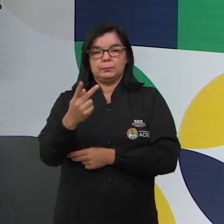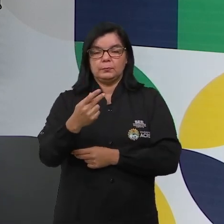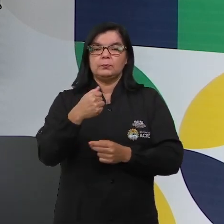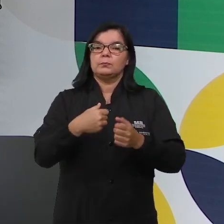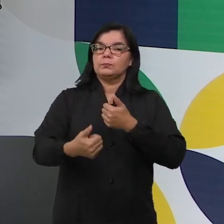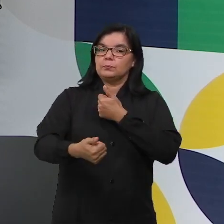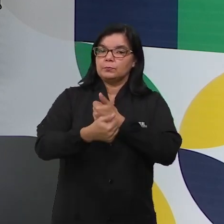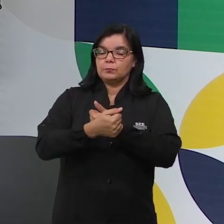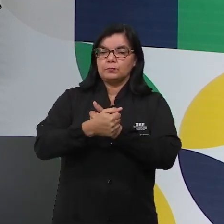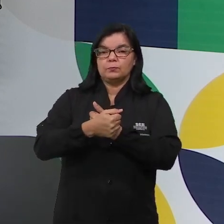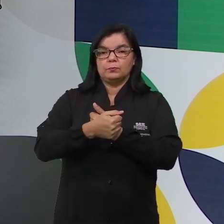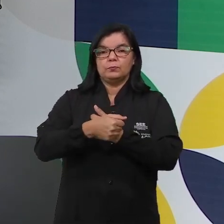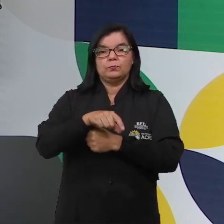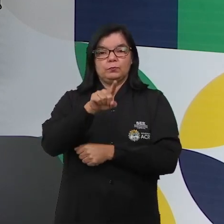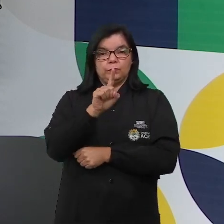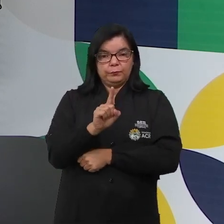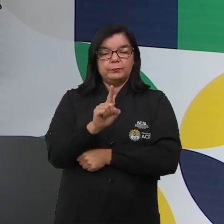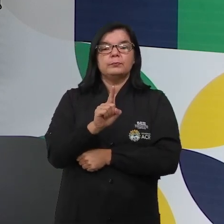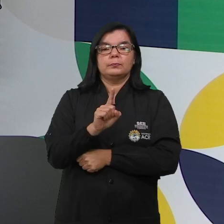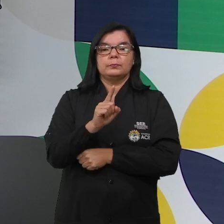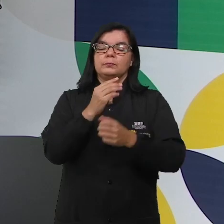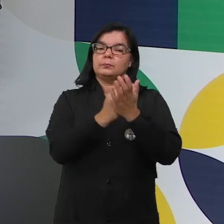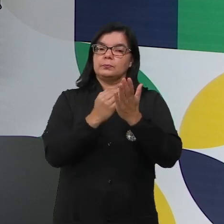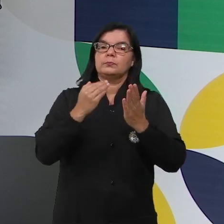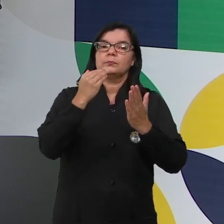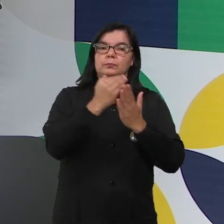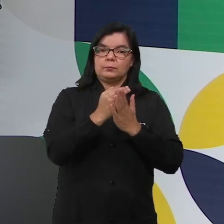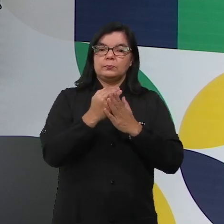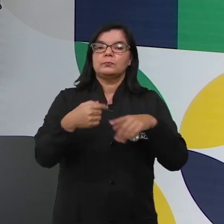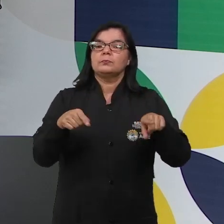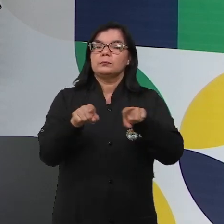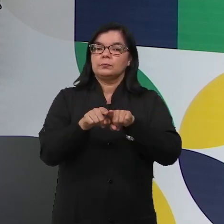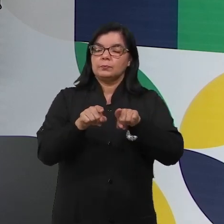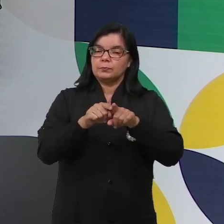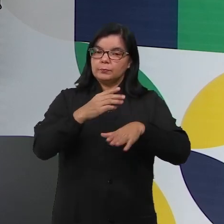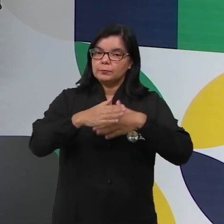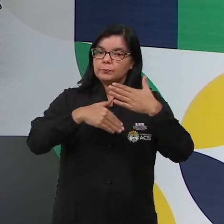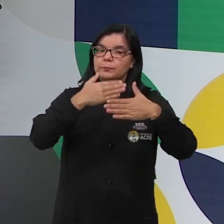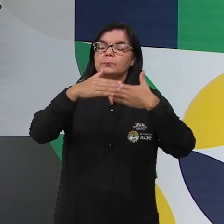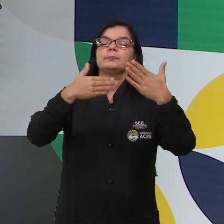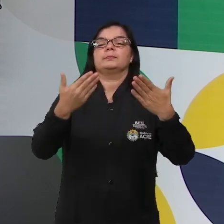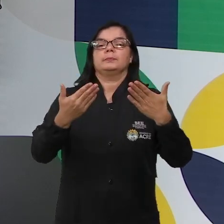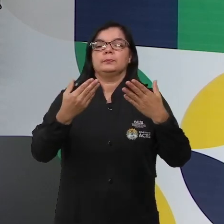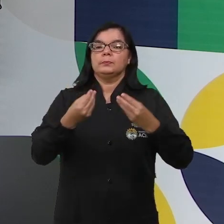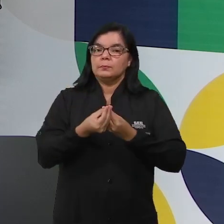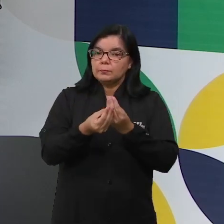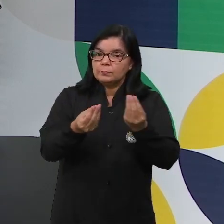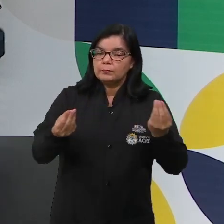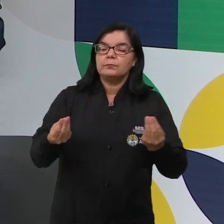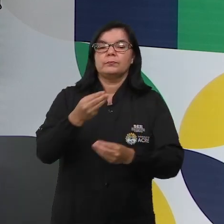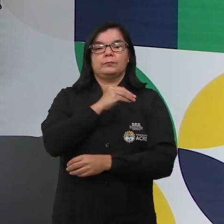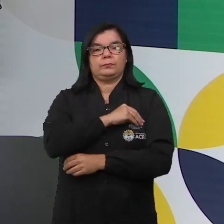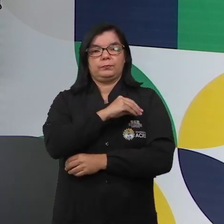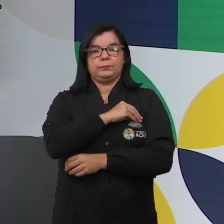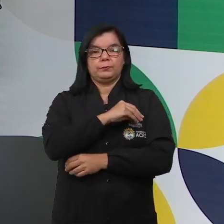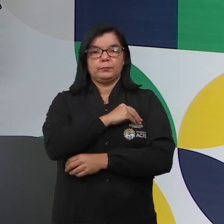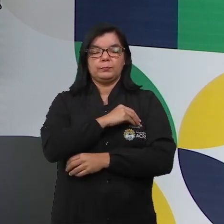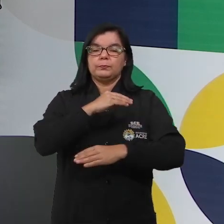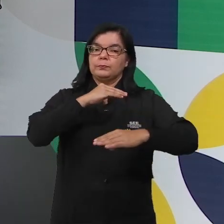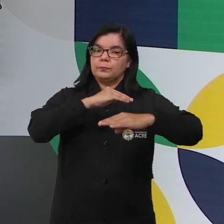Quanto mais próximo de 1, maior vai ser aí a distribuição de renda, maior vai